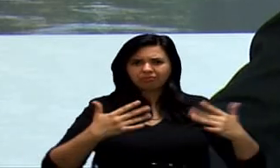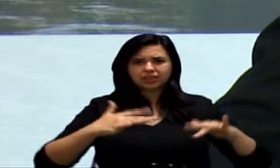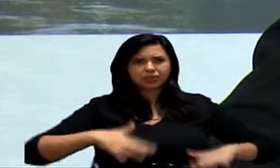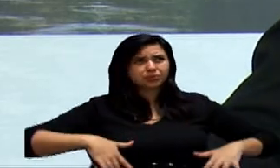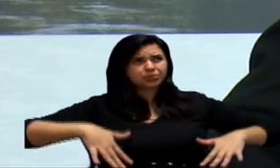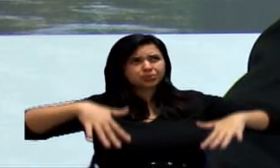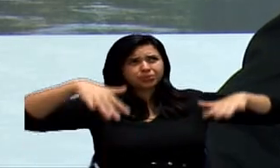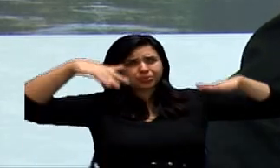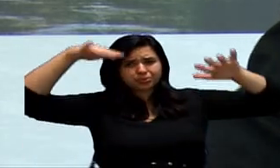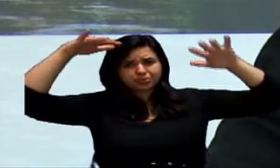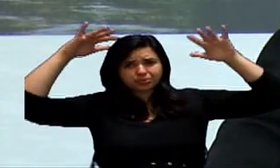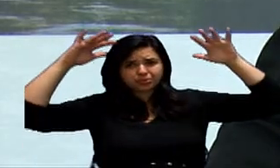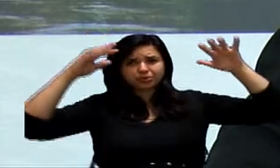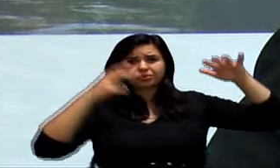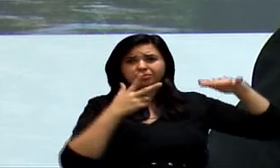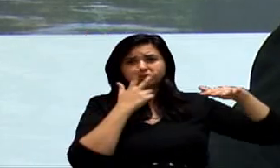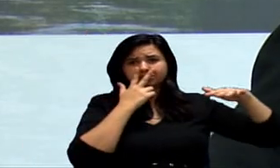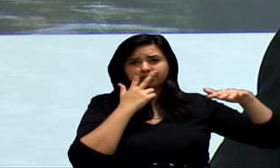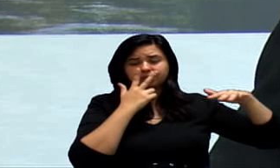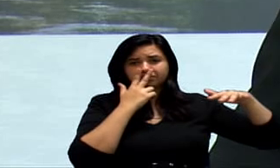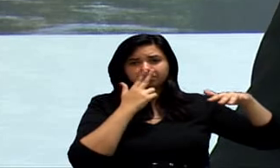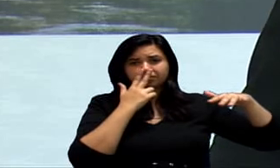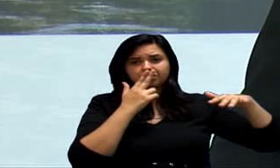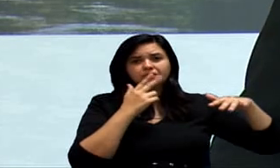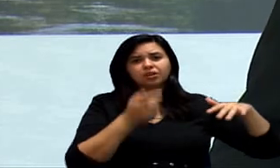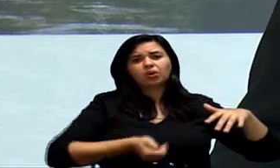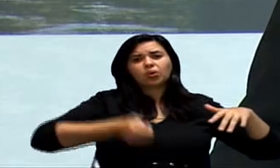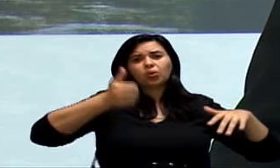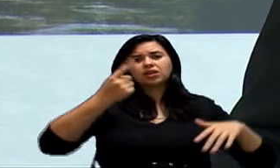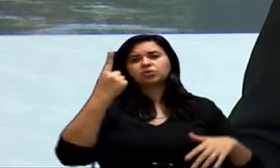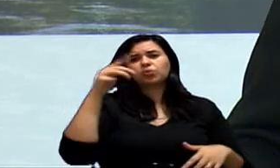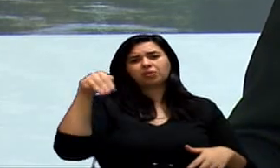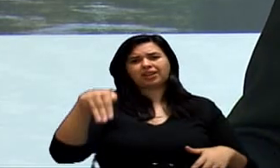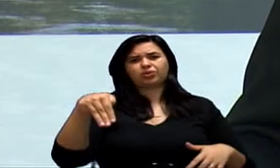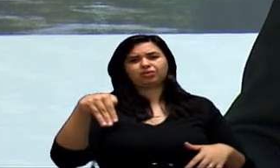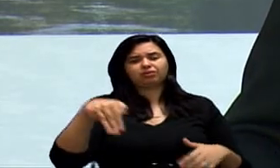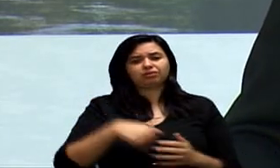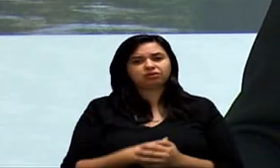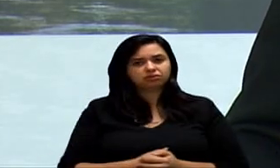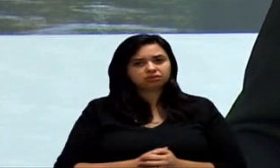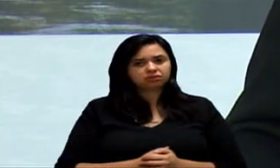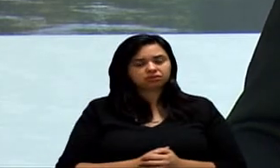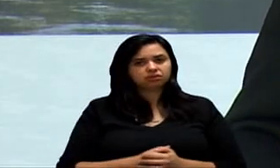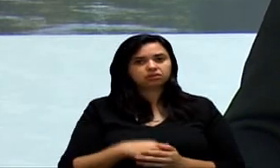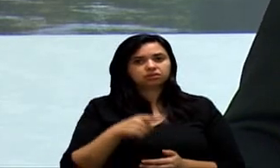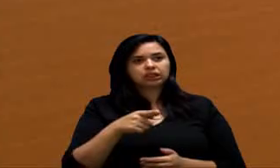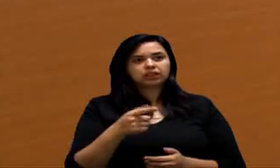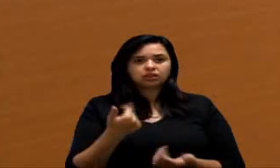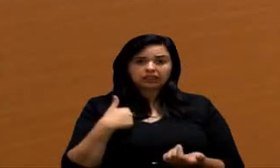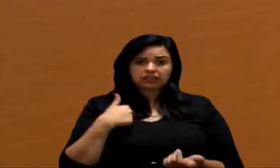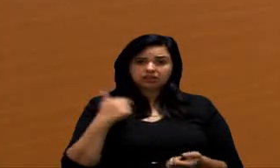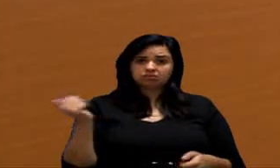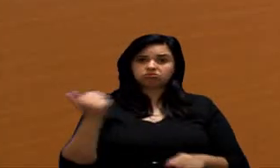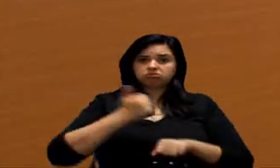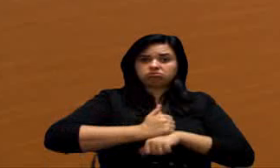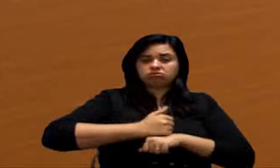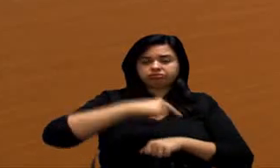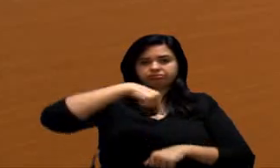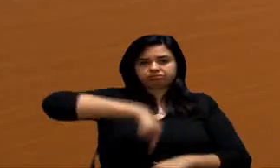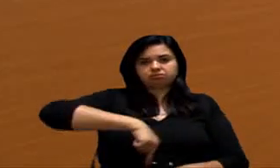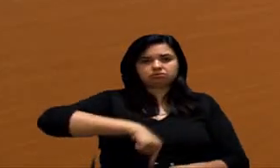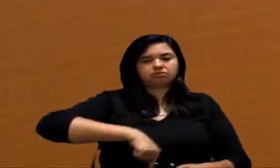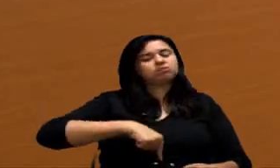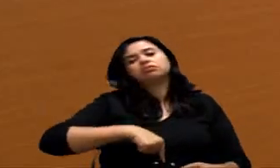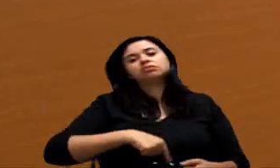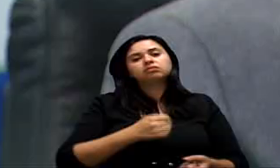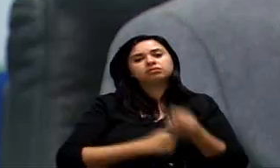estava na altura quase de 1 metro de... Quando assumi o mandato aqui em 2017, eu fui fazer uma fiscalização lá